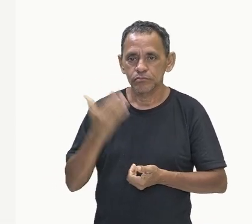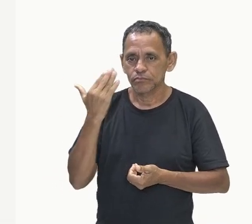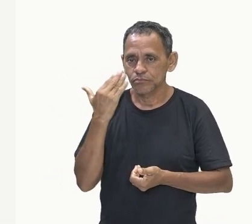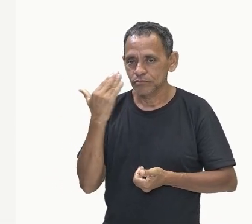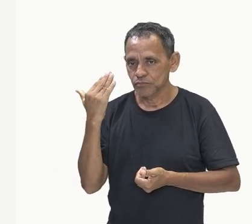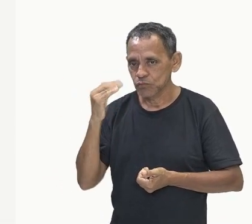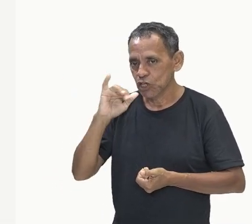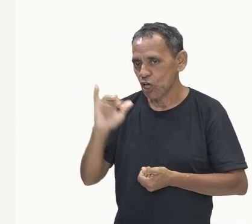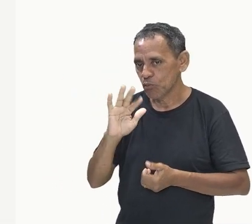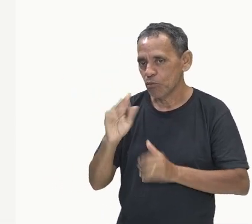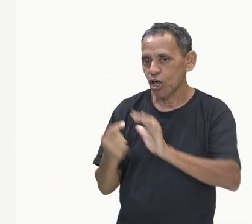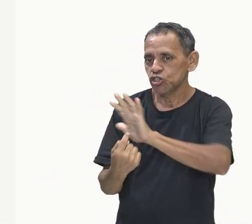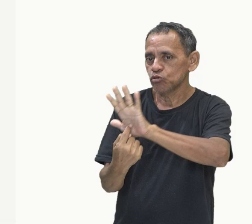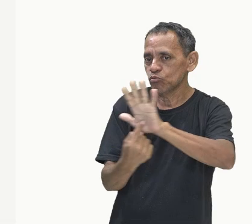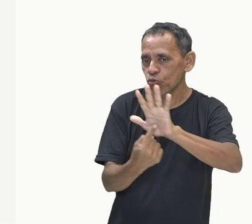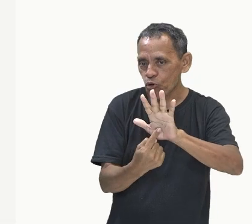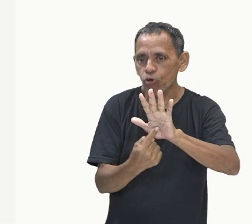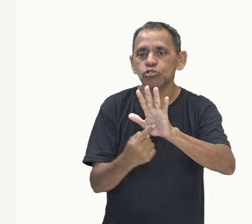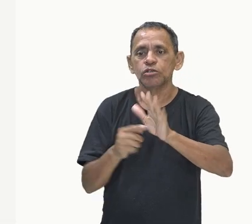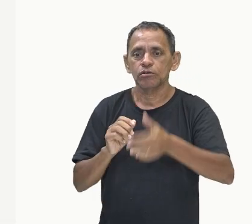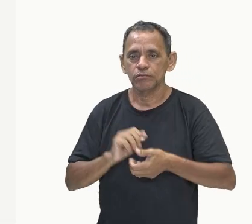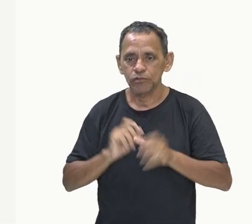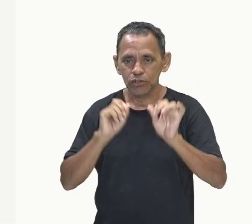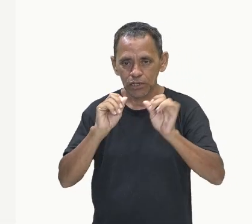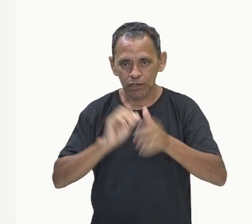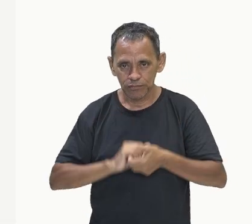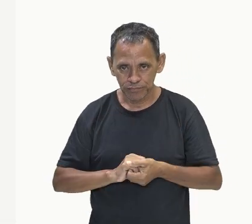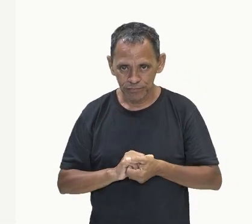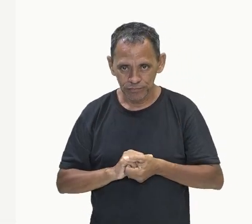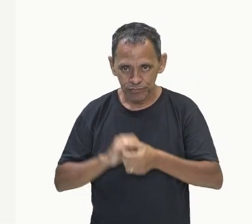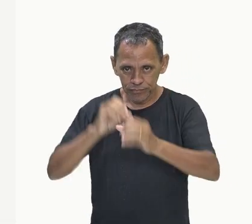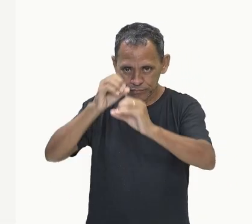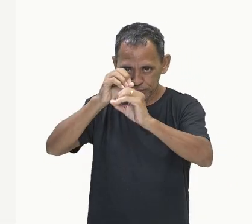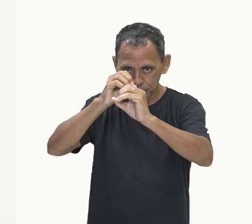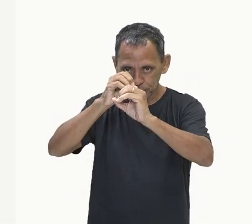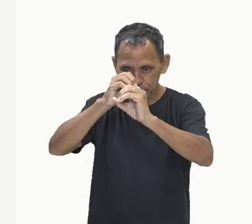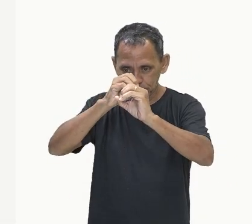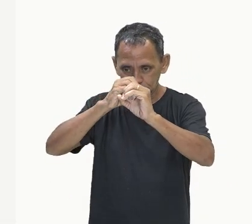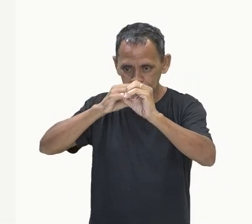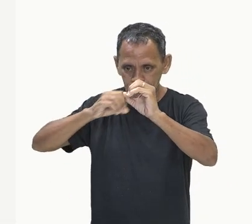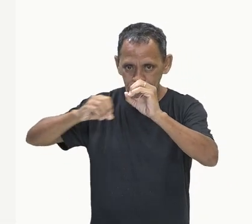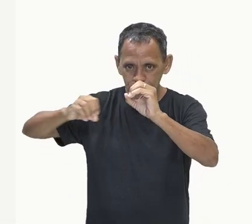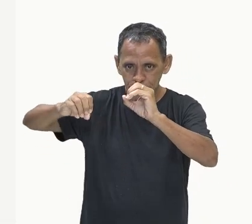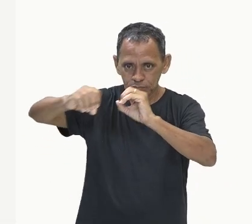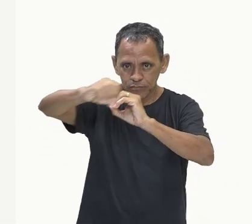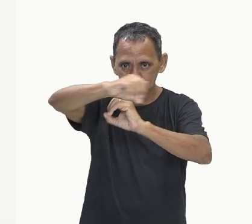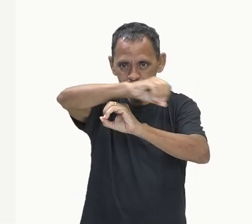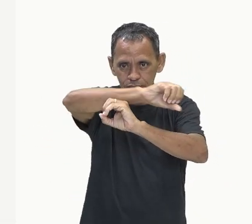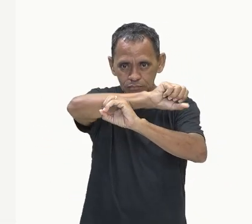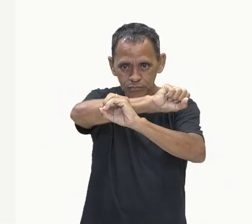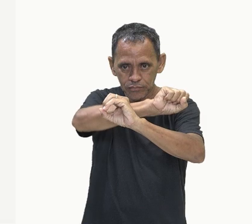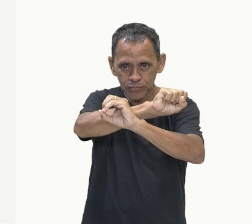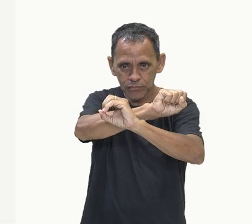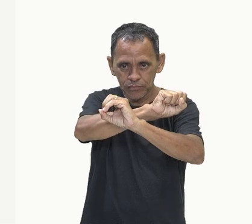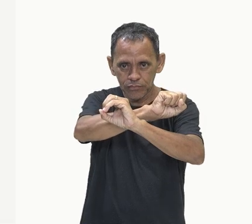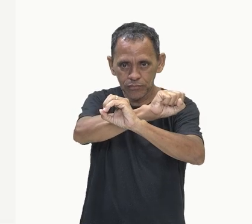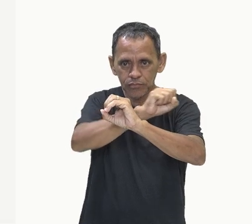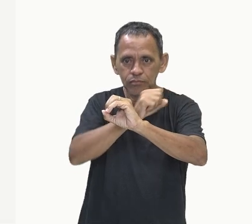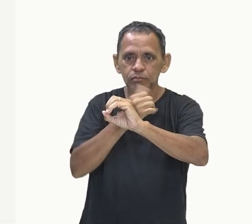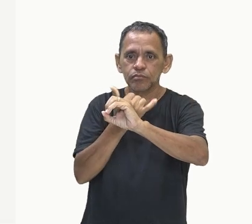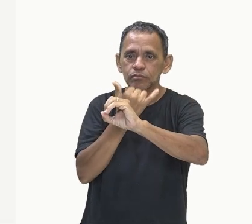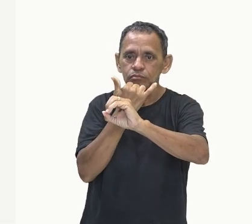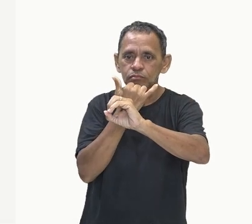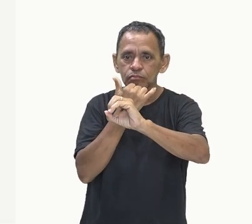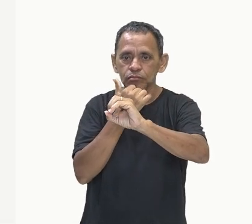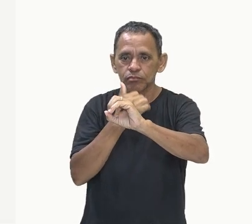em torno de uma estrela. A estrela é S, a estrela está bem aqui, ó. Aqui está a estrela.